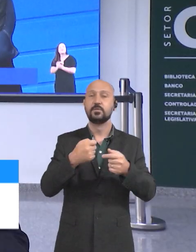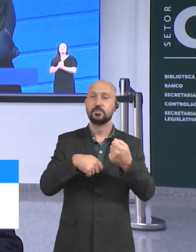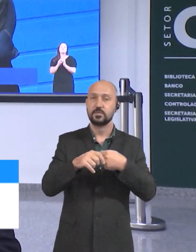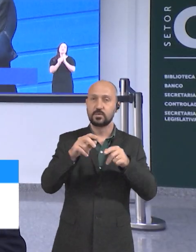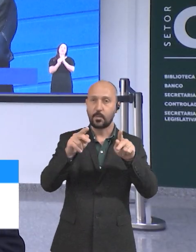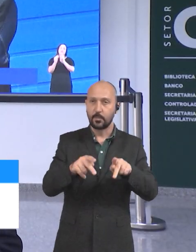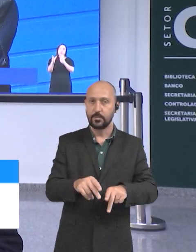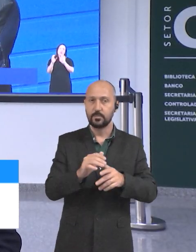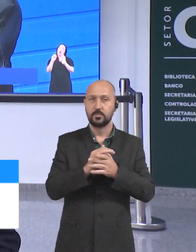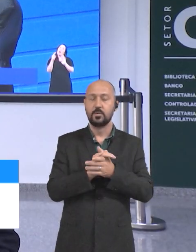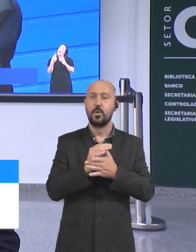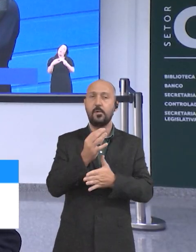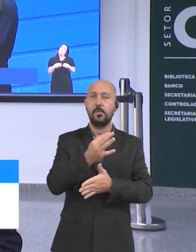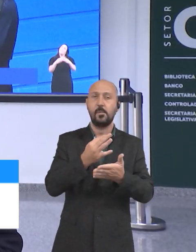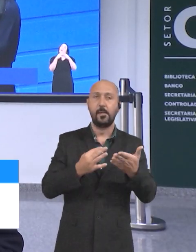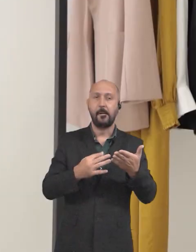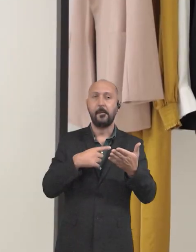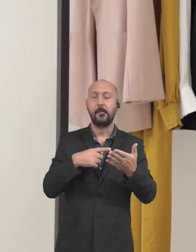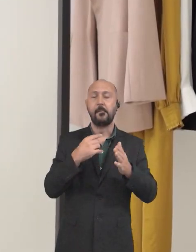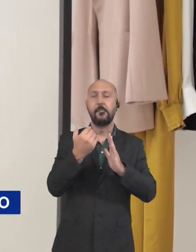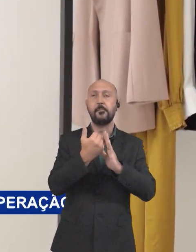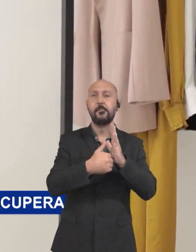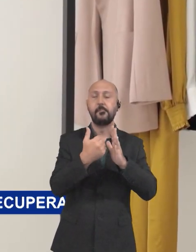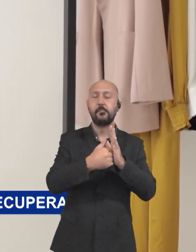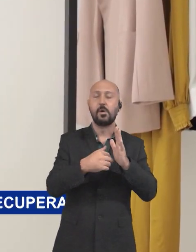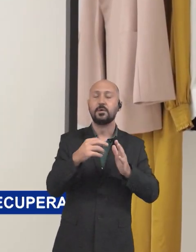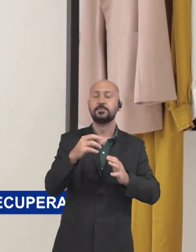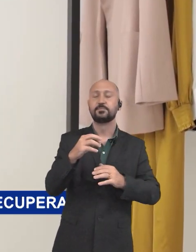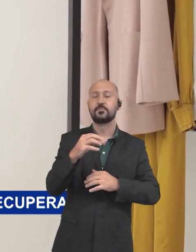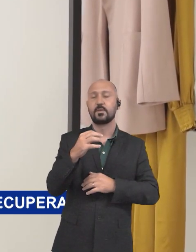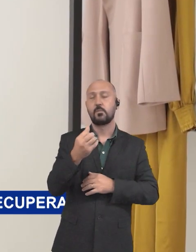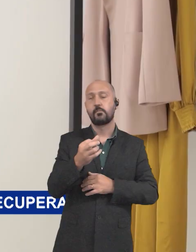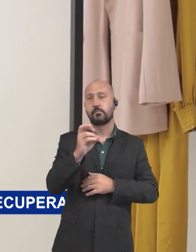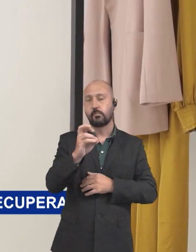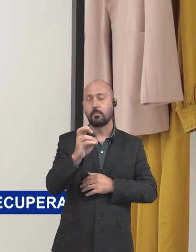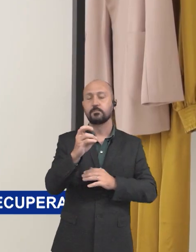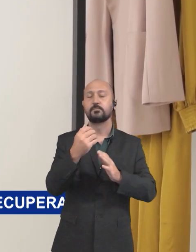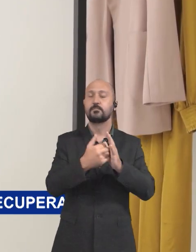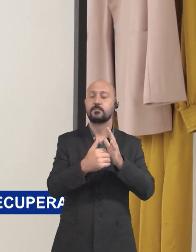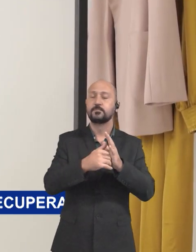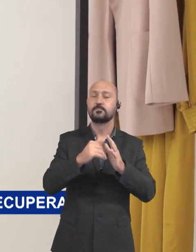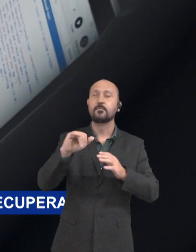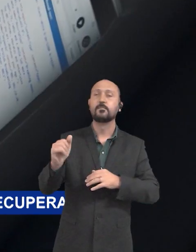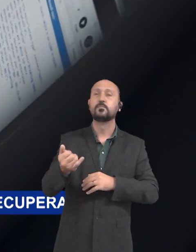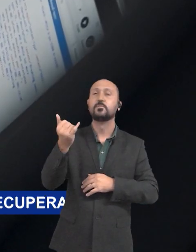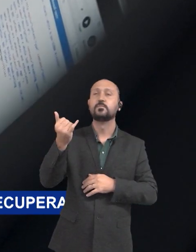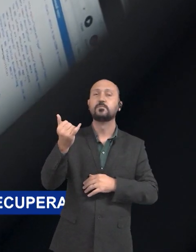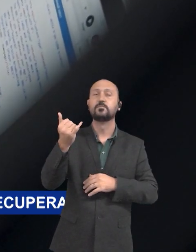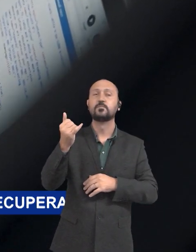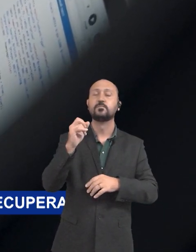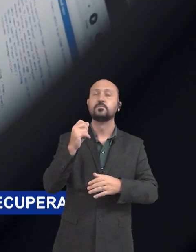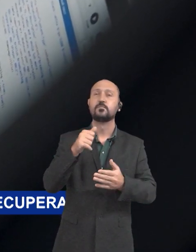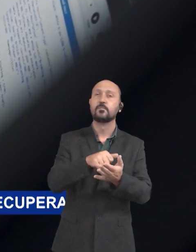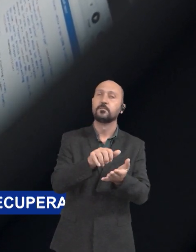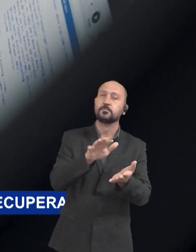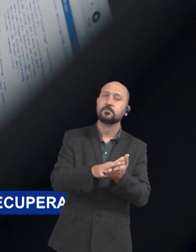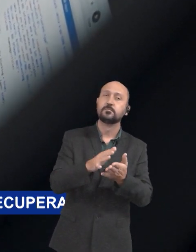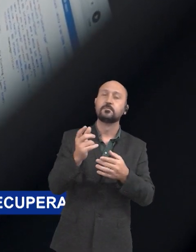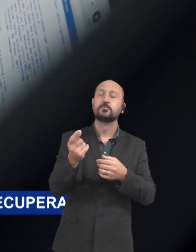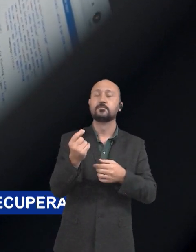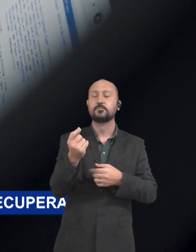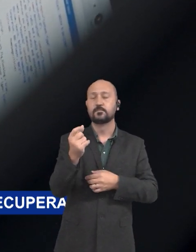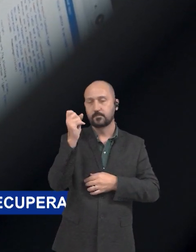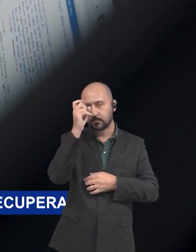contribuintes quanto para a administração pública. O texto prevê descontos de até 65% sobre juros e multas para